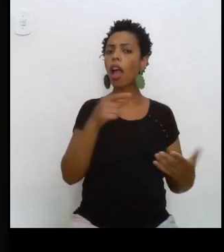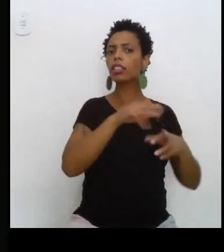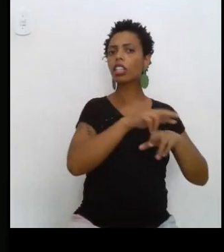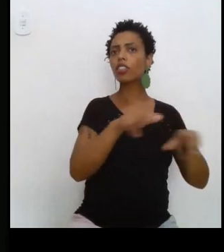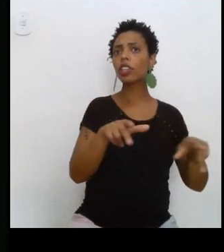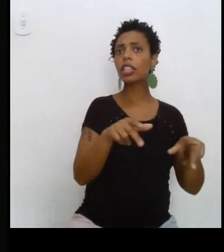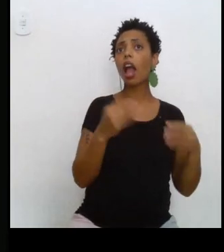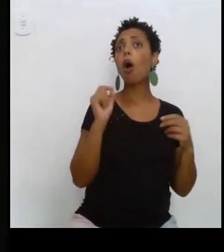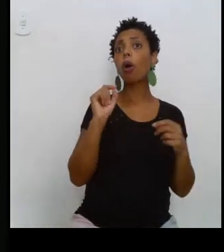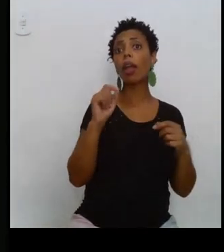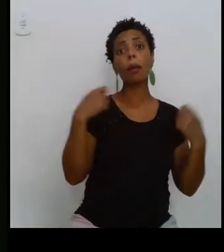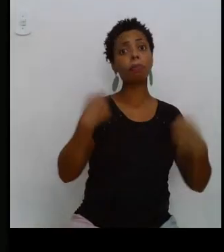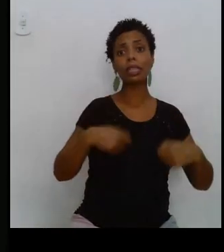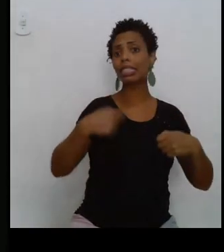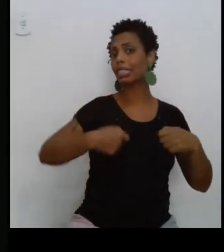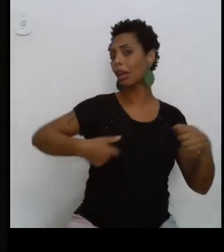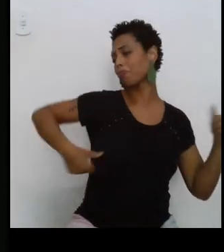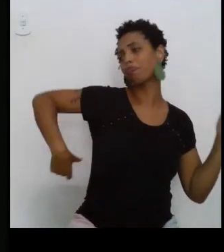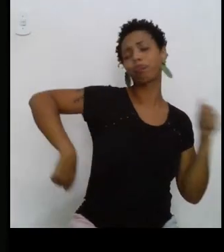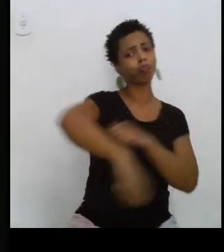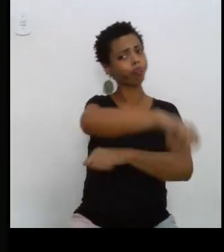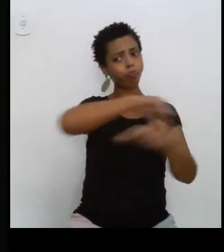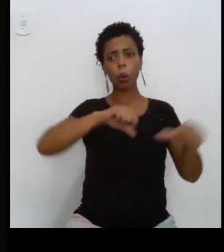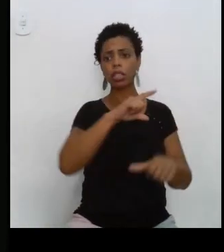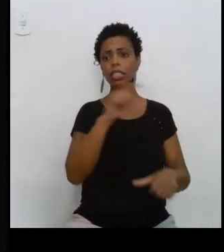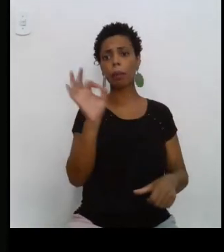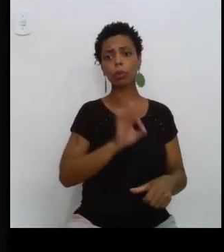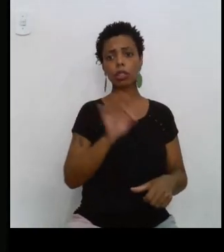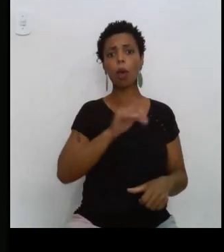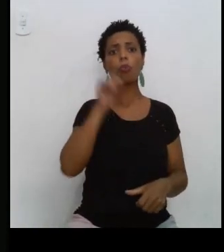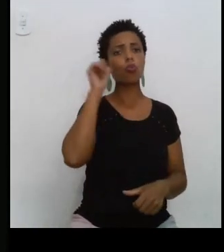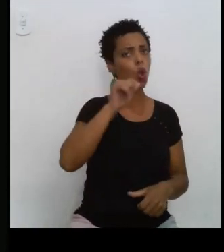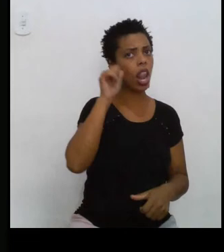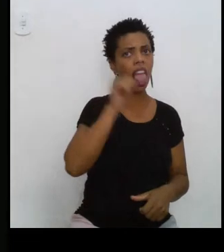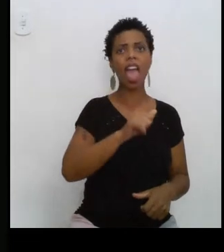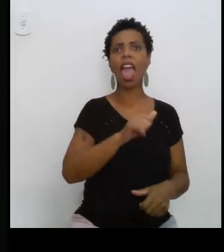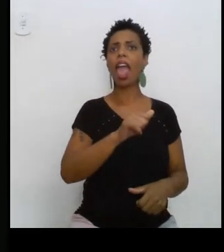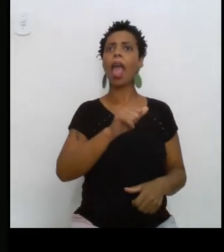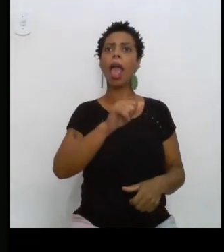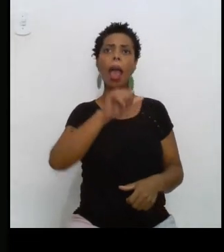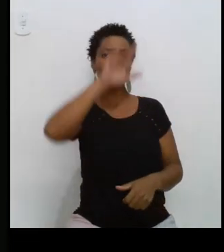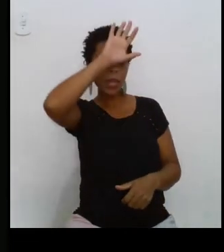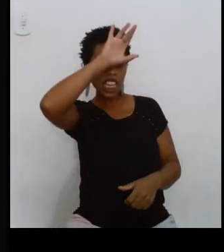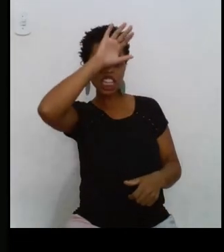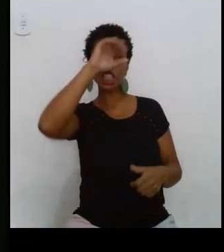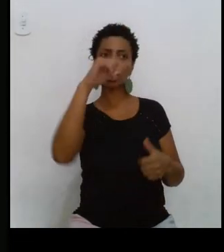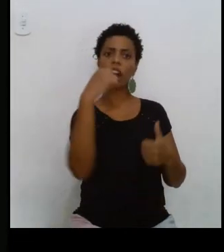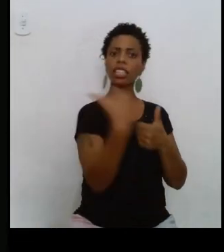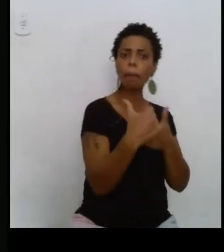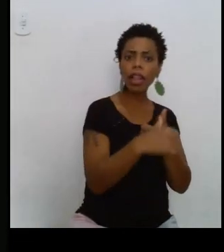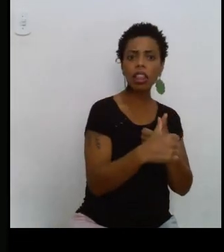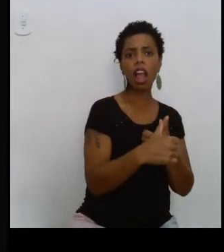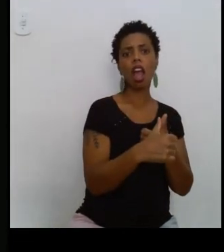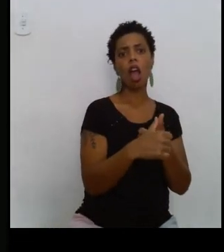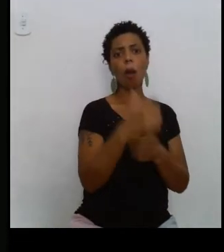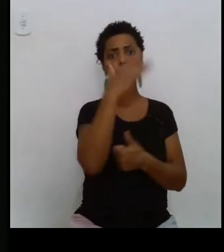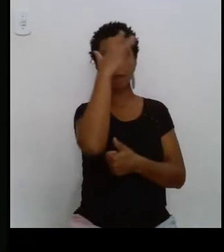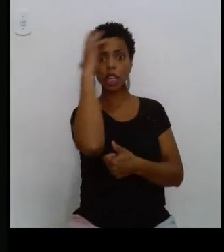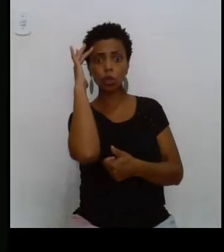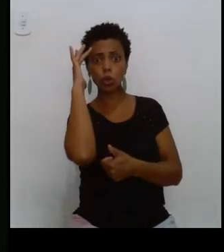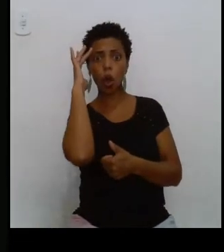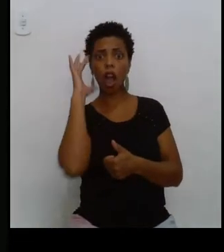radicalidade as mulheres sapatão pessoas trans pessoas pretas pessoas indígenas